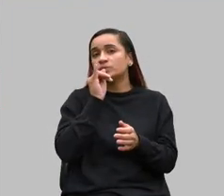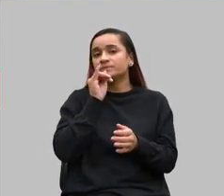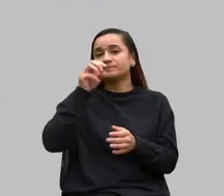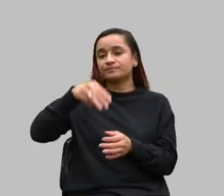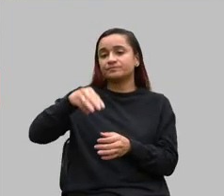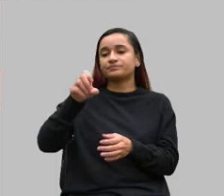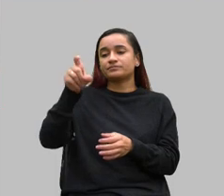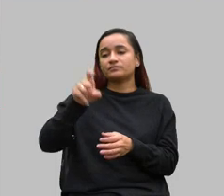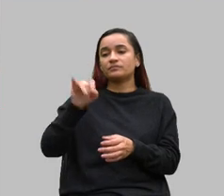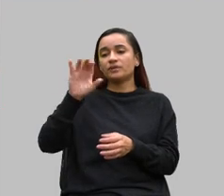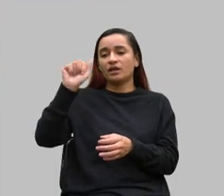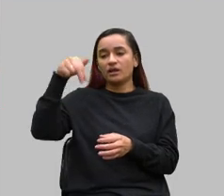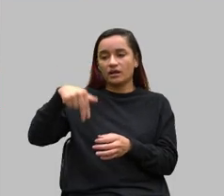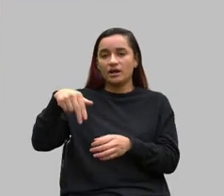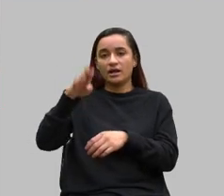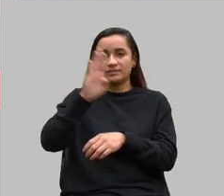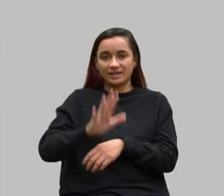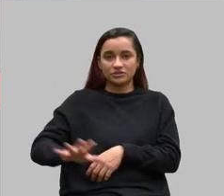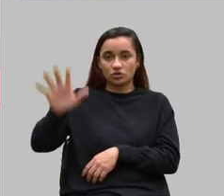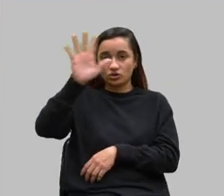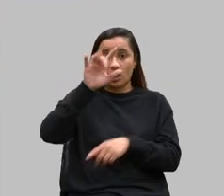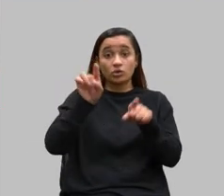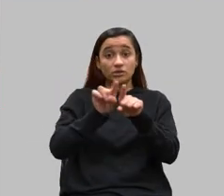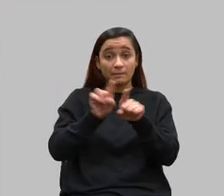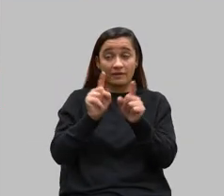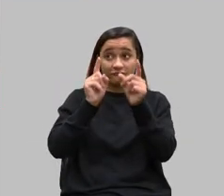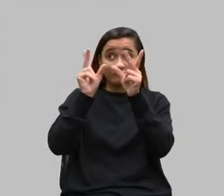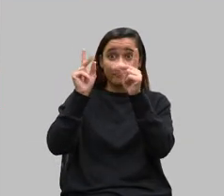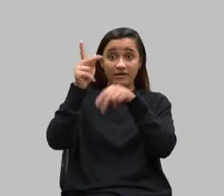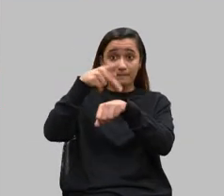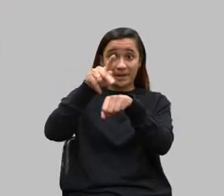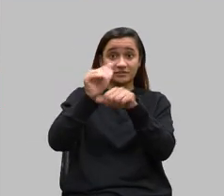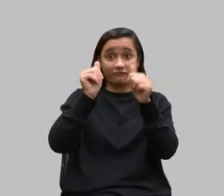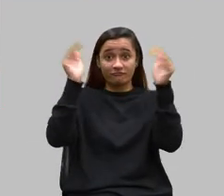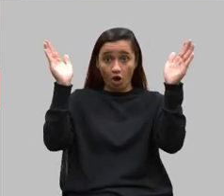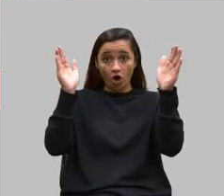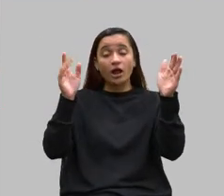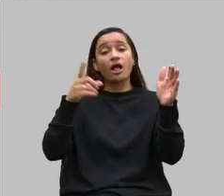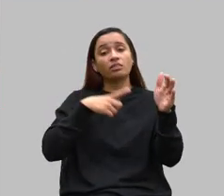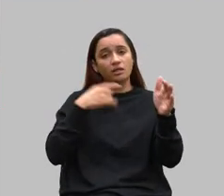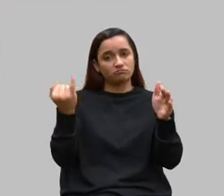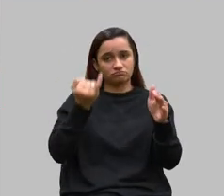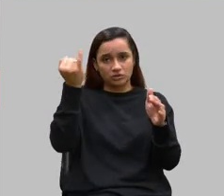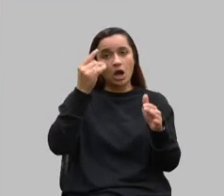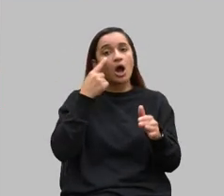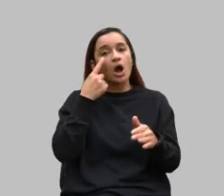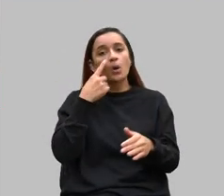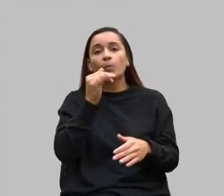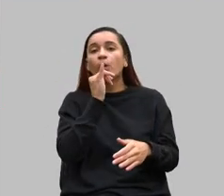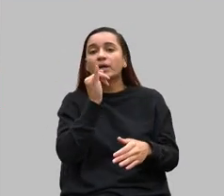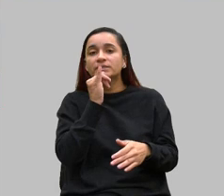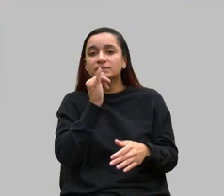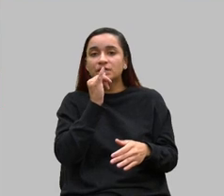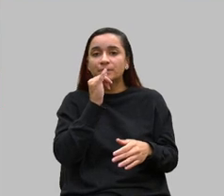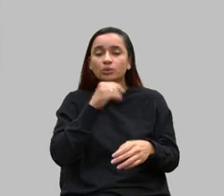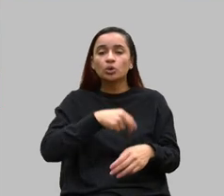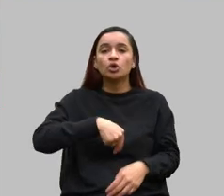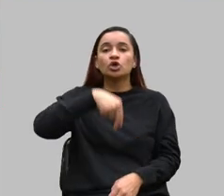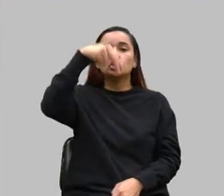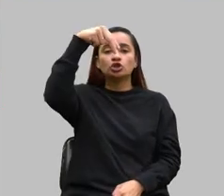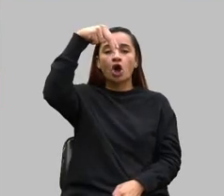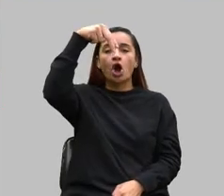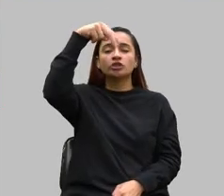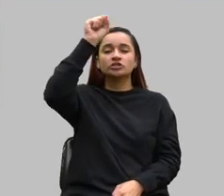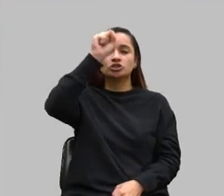exportação isso é muito importante nós temos exemplos recente aí da Norte Sul não é que sai de Goiás vai até o Tocantins